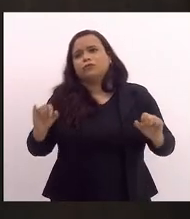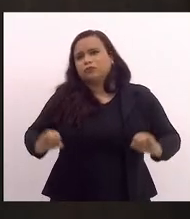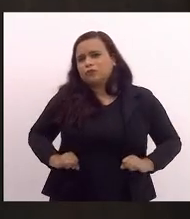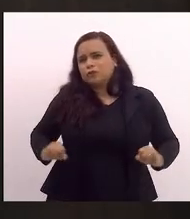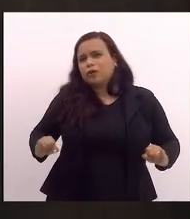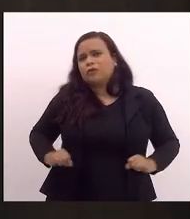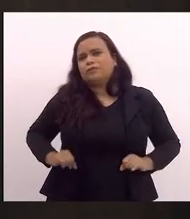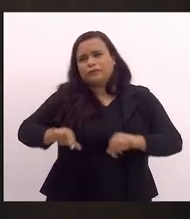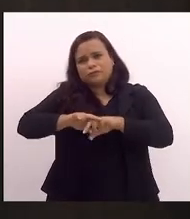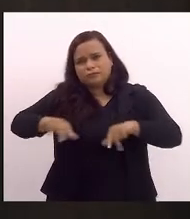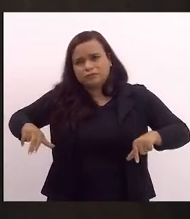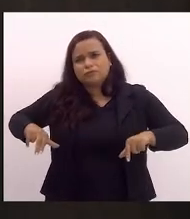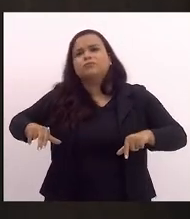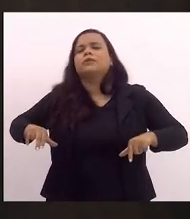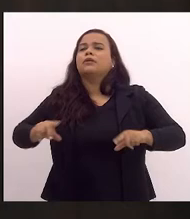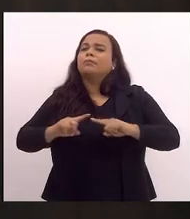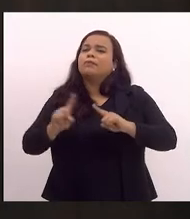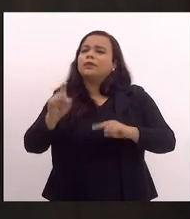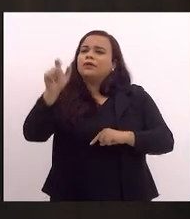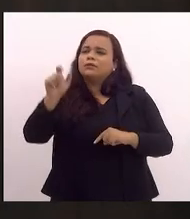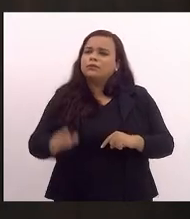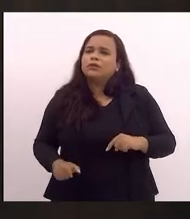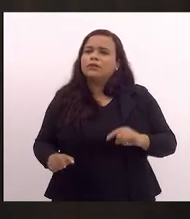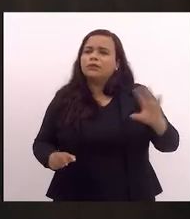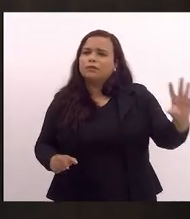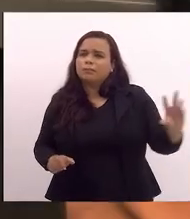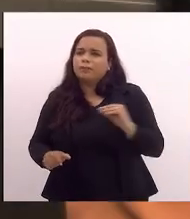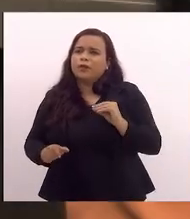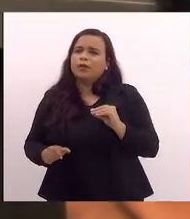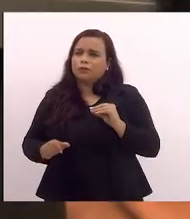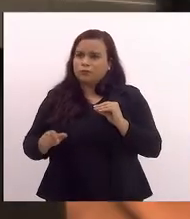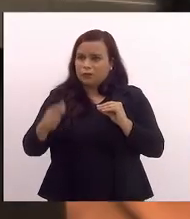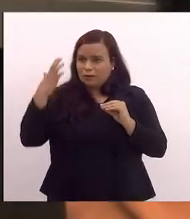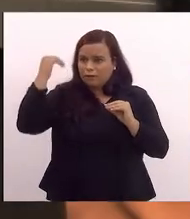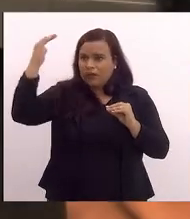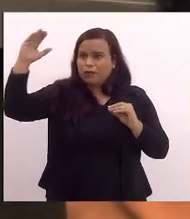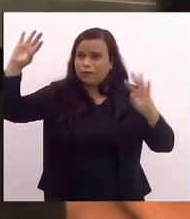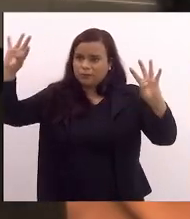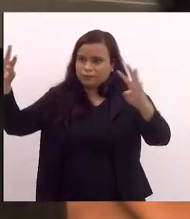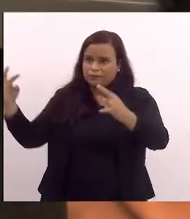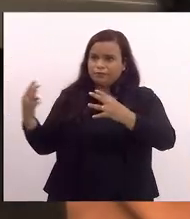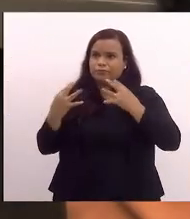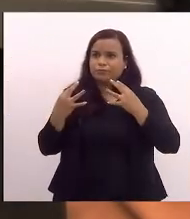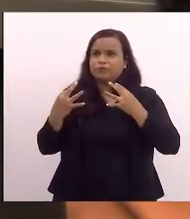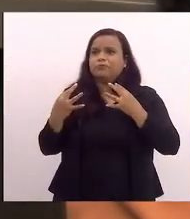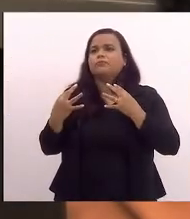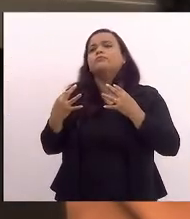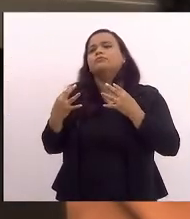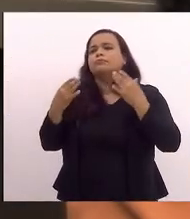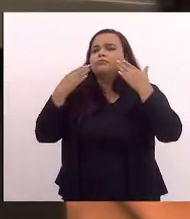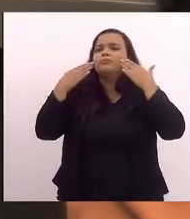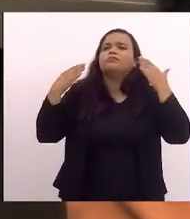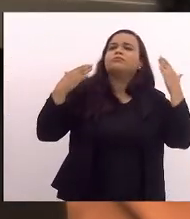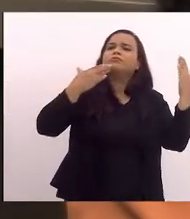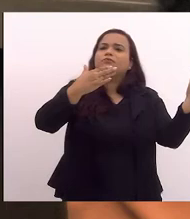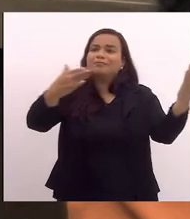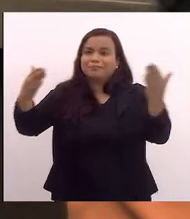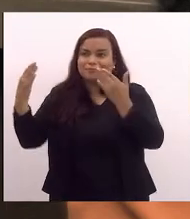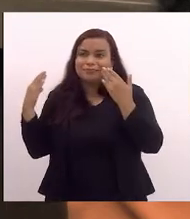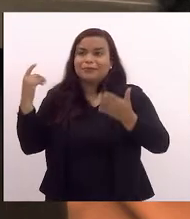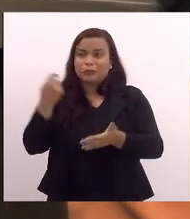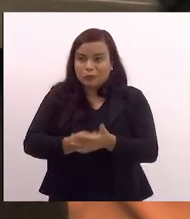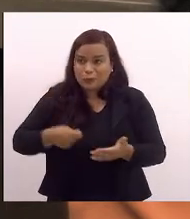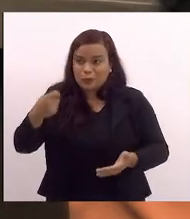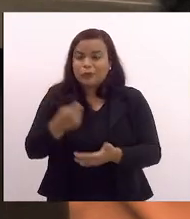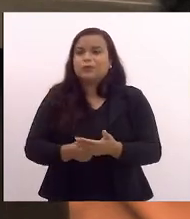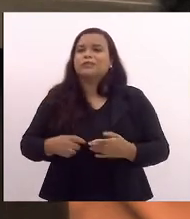méritos para o fazê-lo. Gustavo pegou a projeção, a sua projeção, a projeção dos seus, para visibilizar e lutar